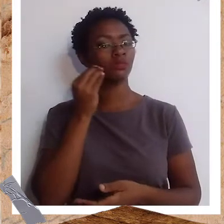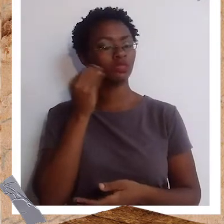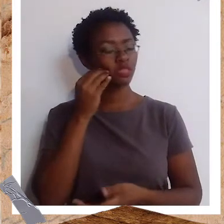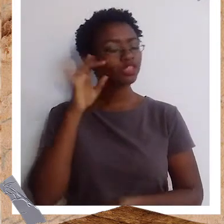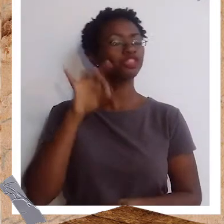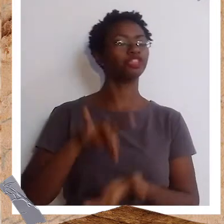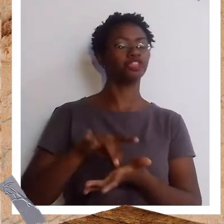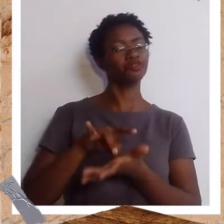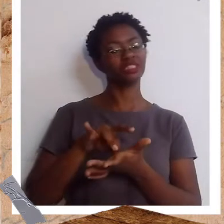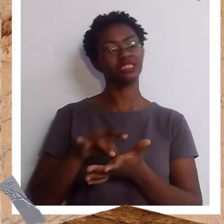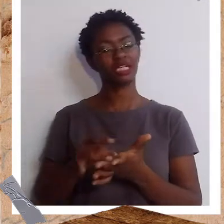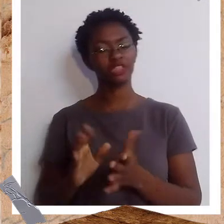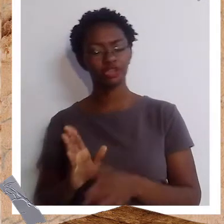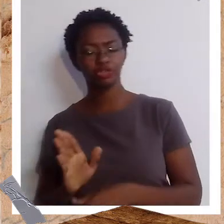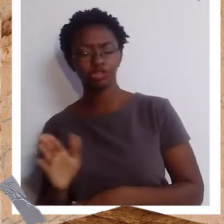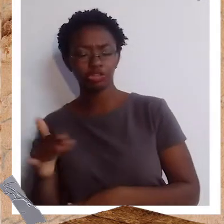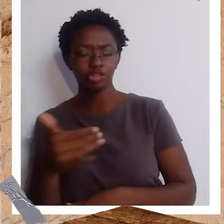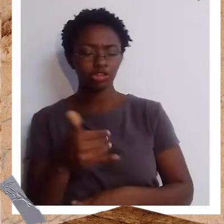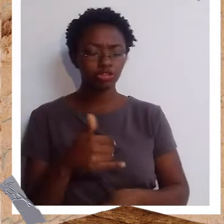desviar, né,